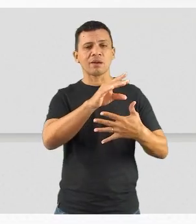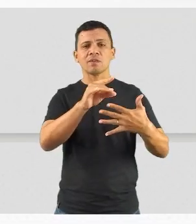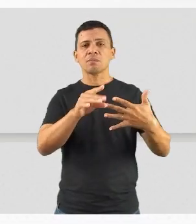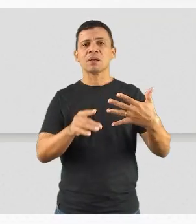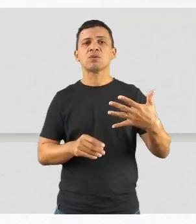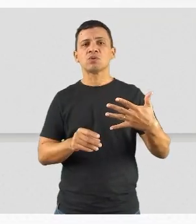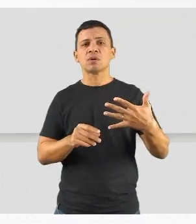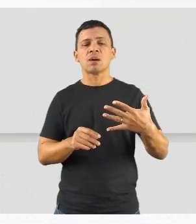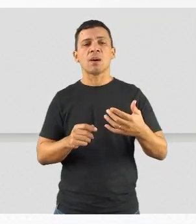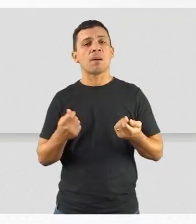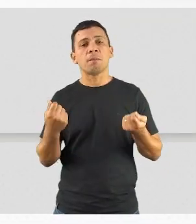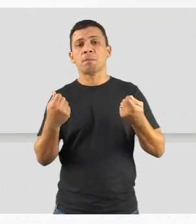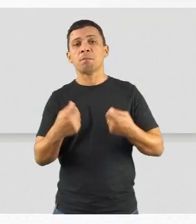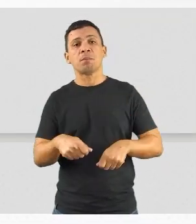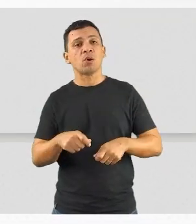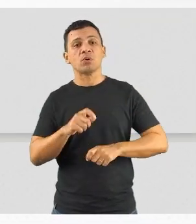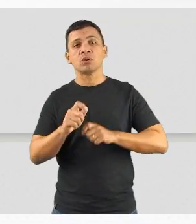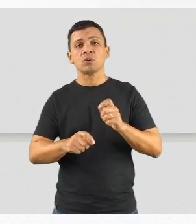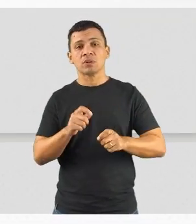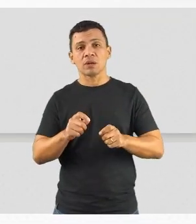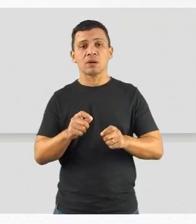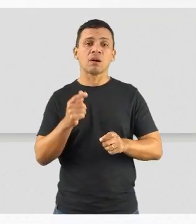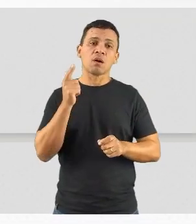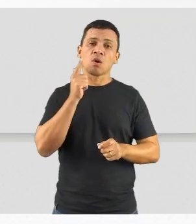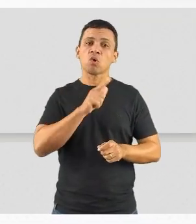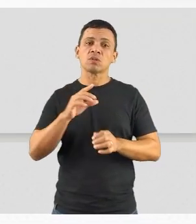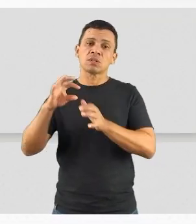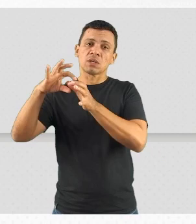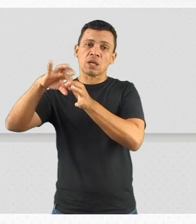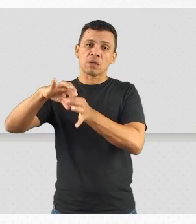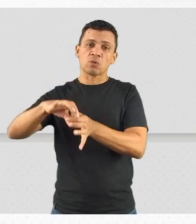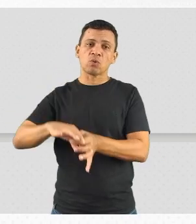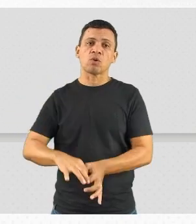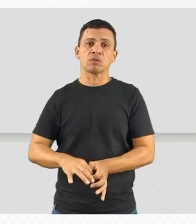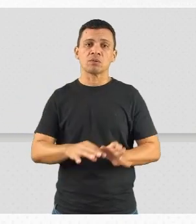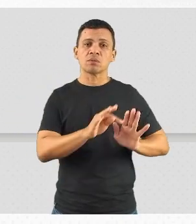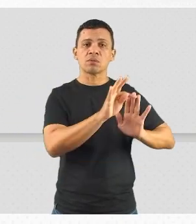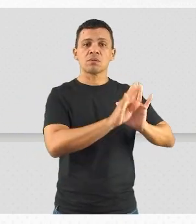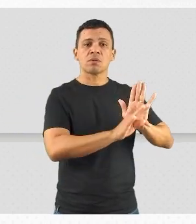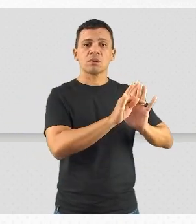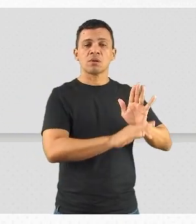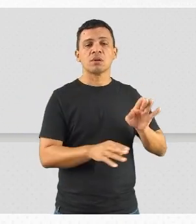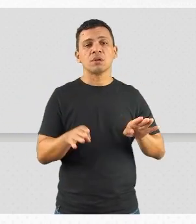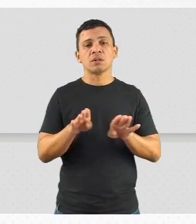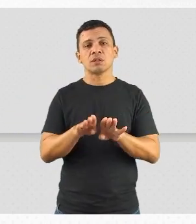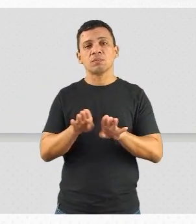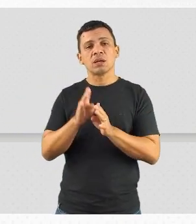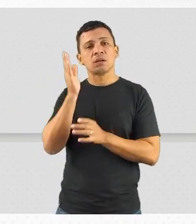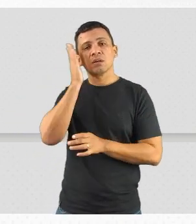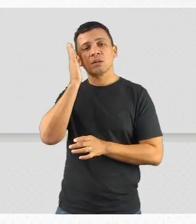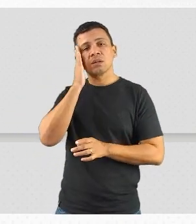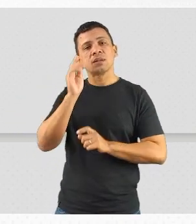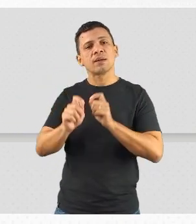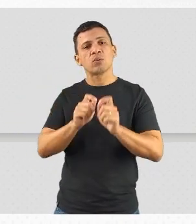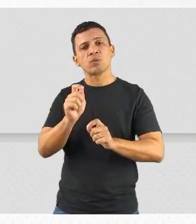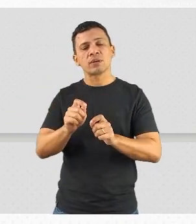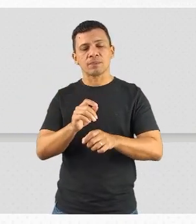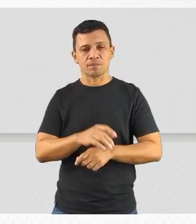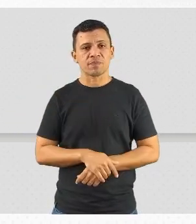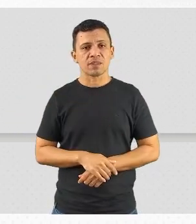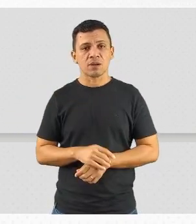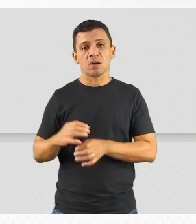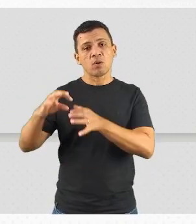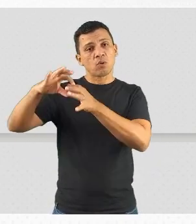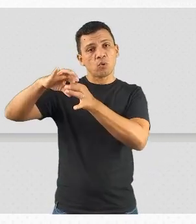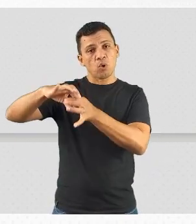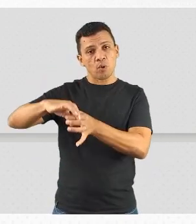poder proporcionar essa coerência textual. E para a gente entender um pouco mais, é importante entender que quando eu falo de